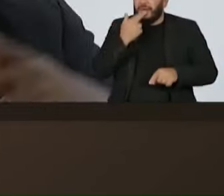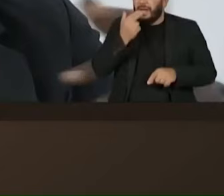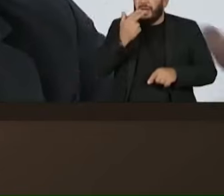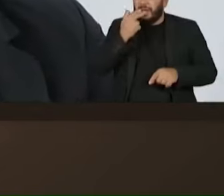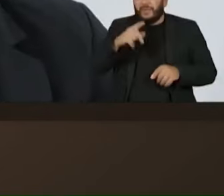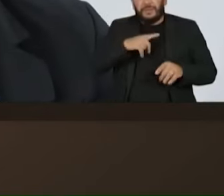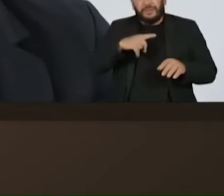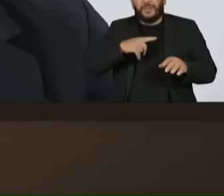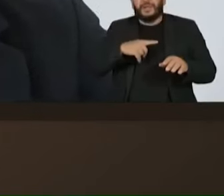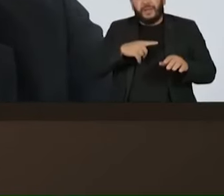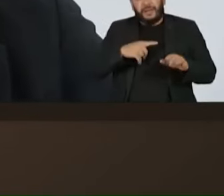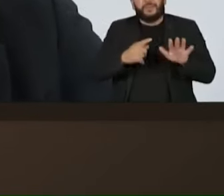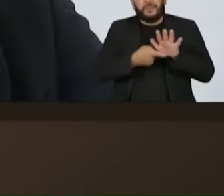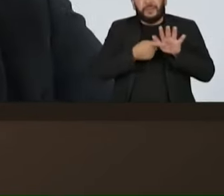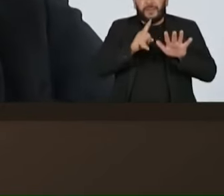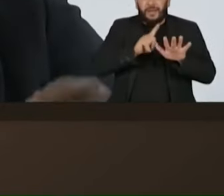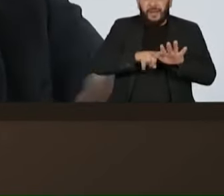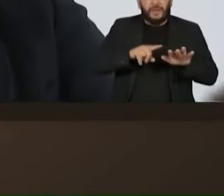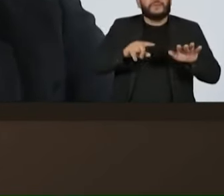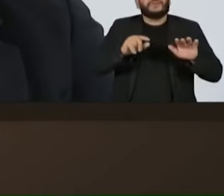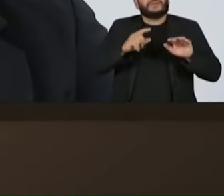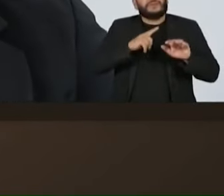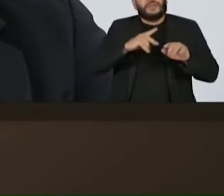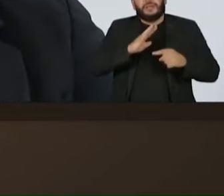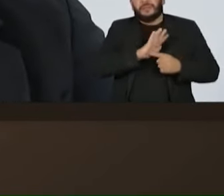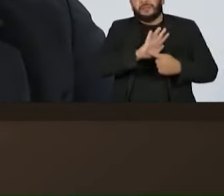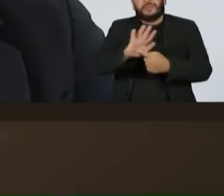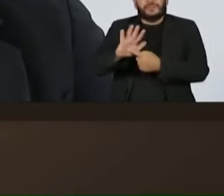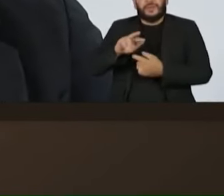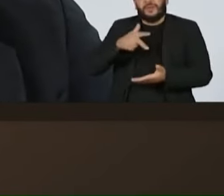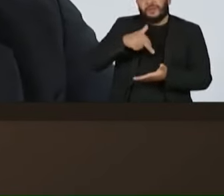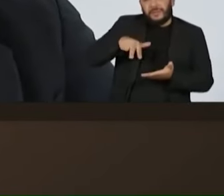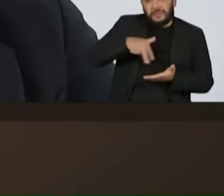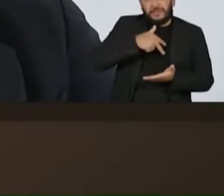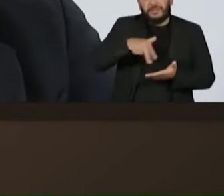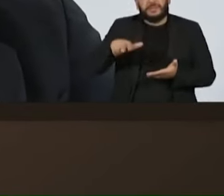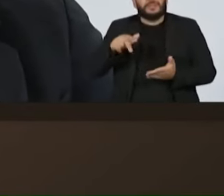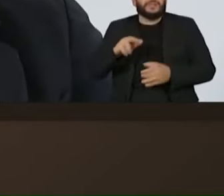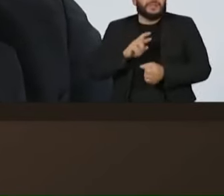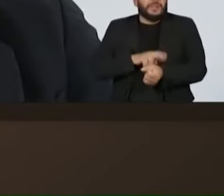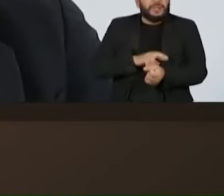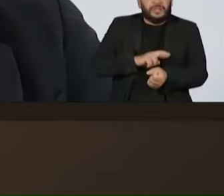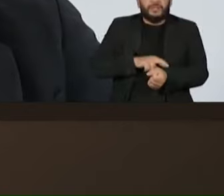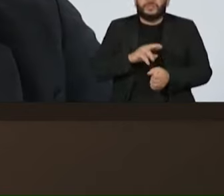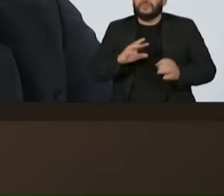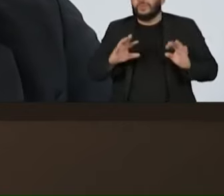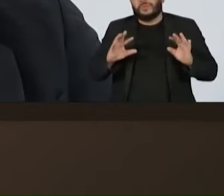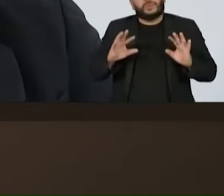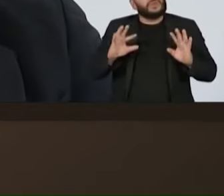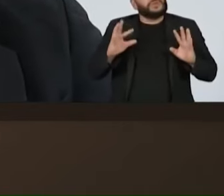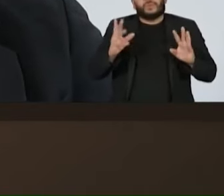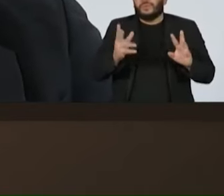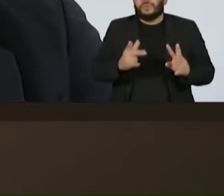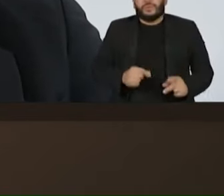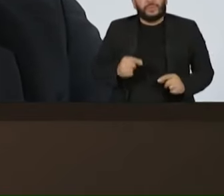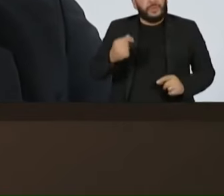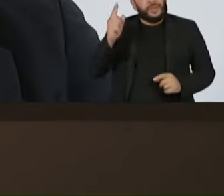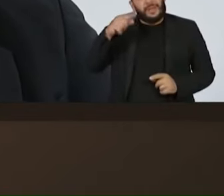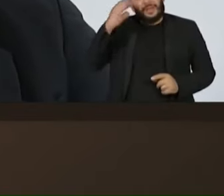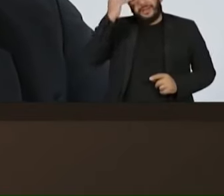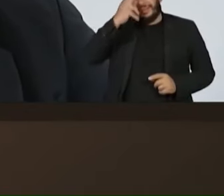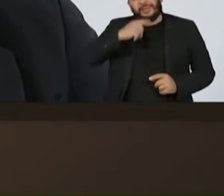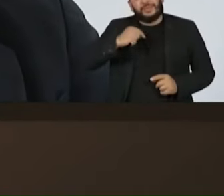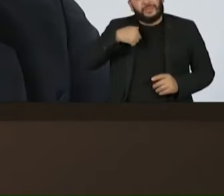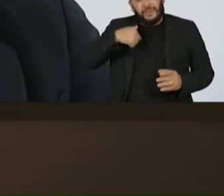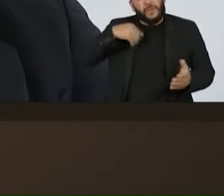expressões, diversos ritmos, diversas danças, alegorias, né? E eu sou muito rico, é muito bonito, eu sempre